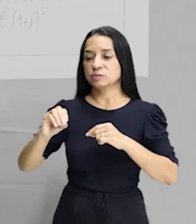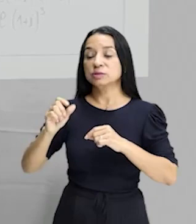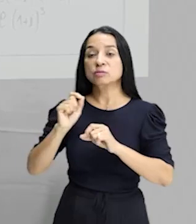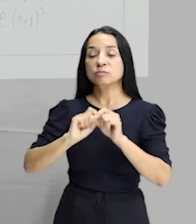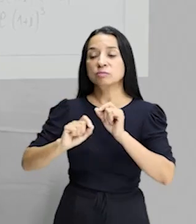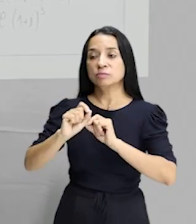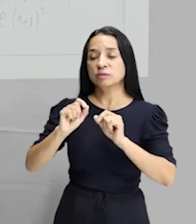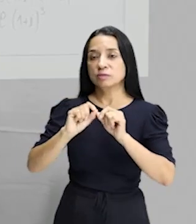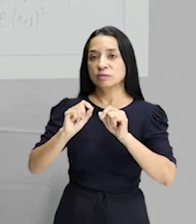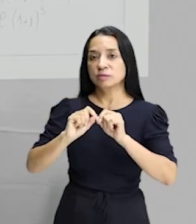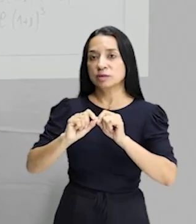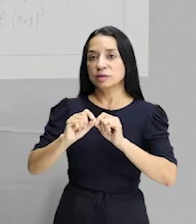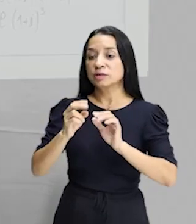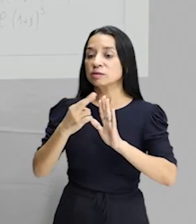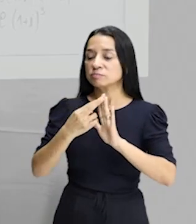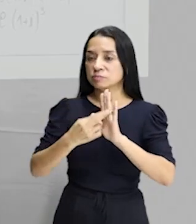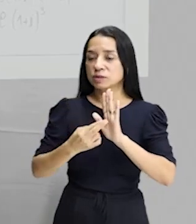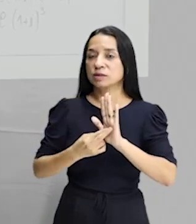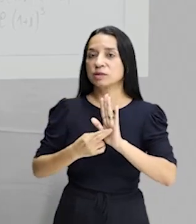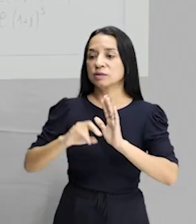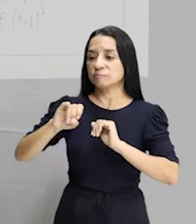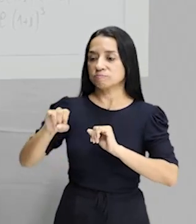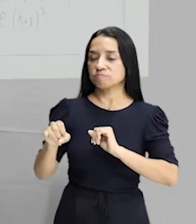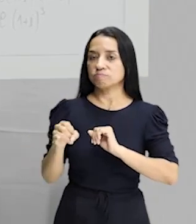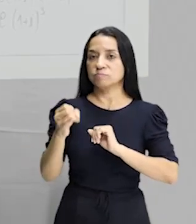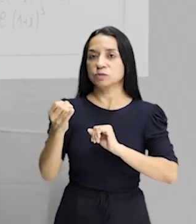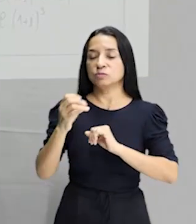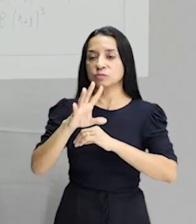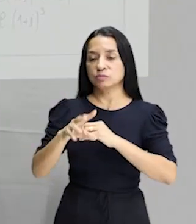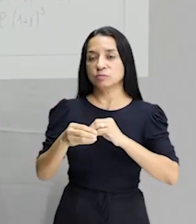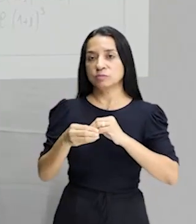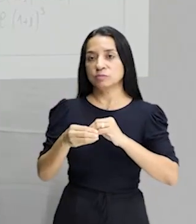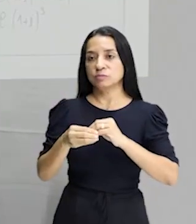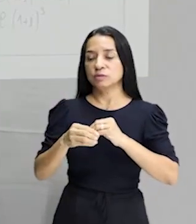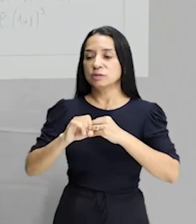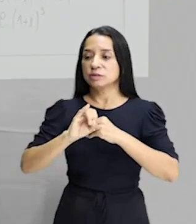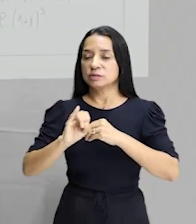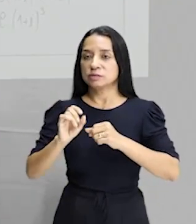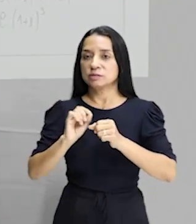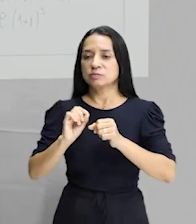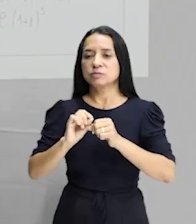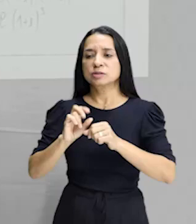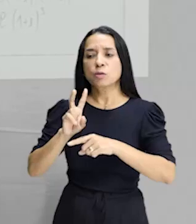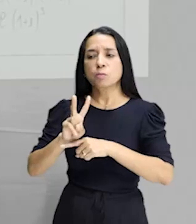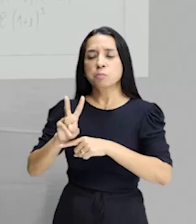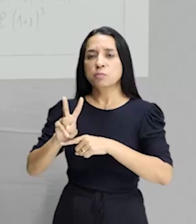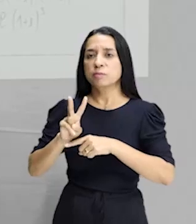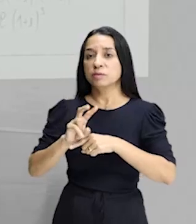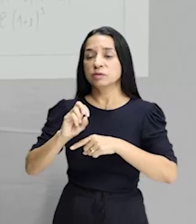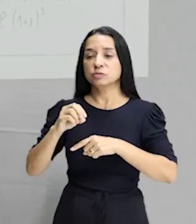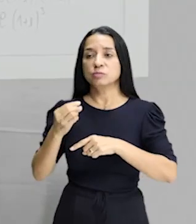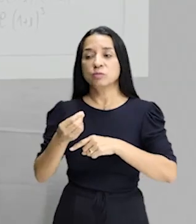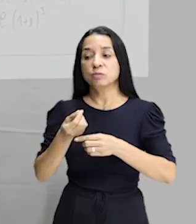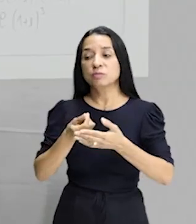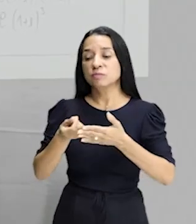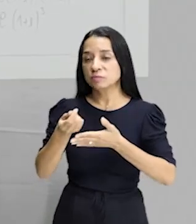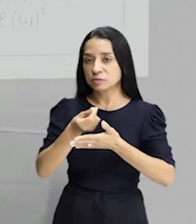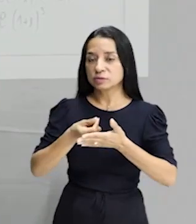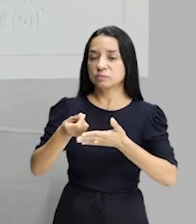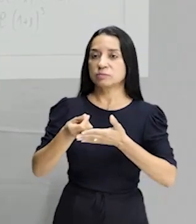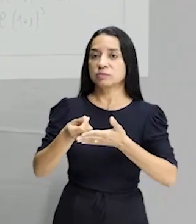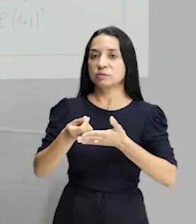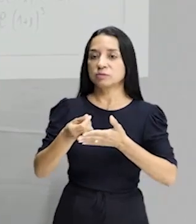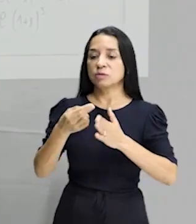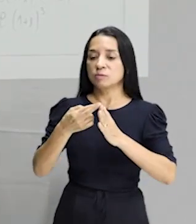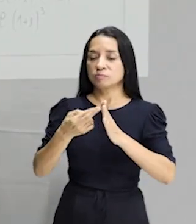composto tá se você for fazer um empréstimo ou se você for fazer um financiamento provavelmente Esse regime de